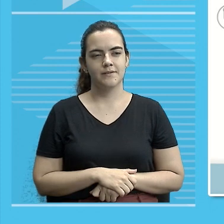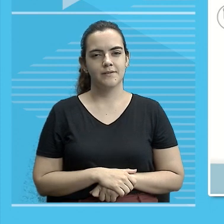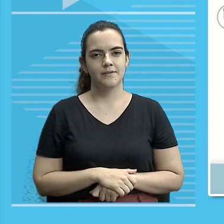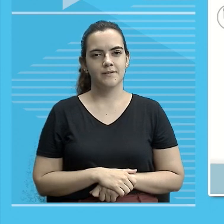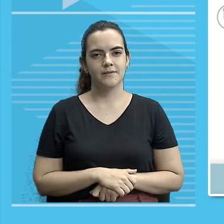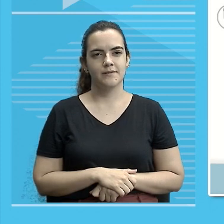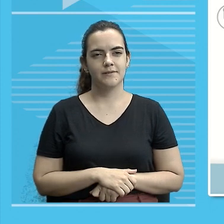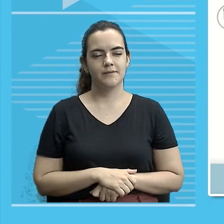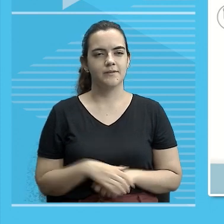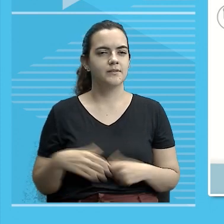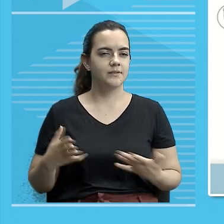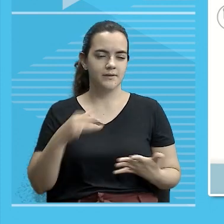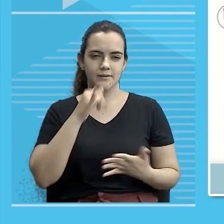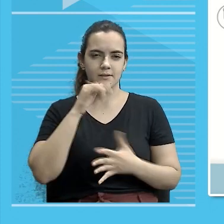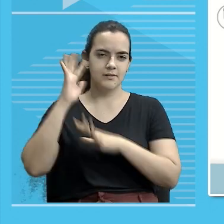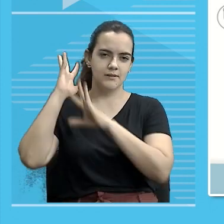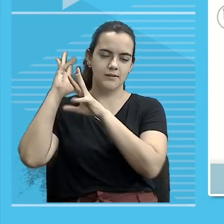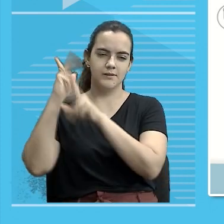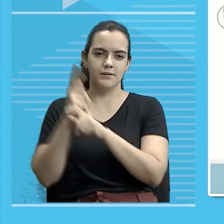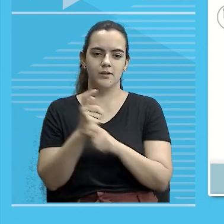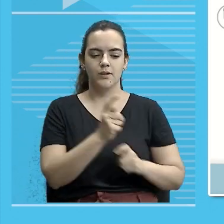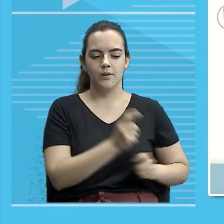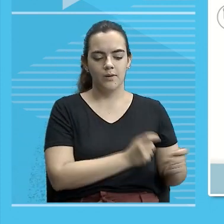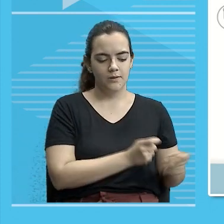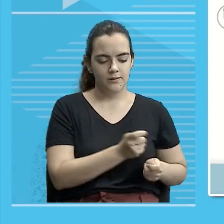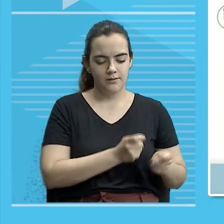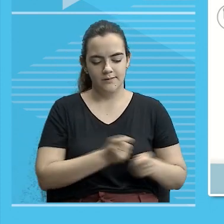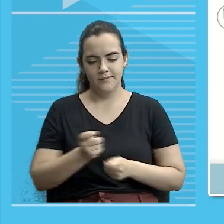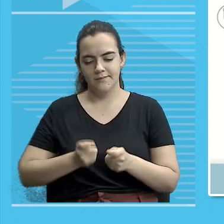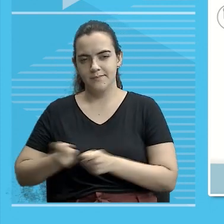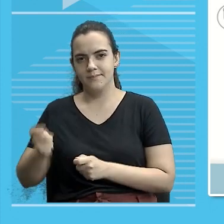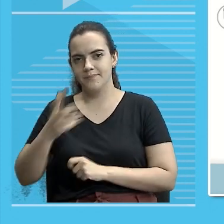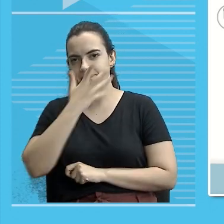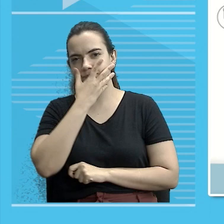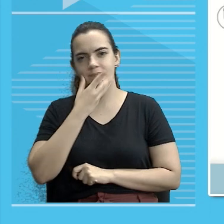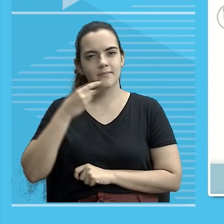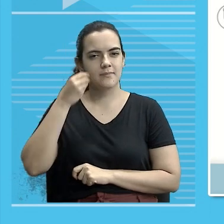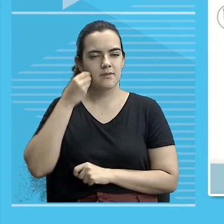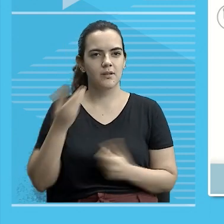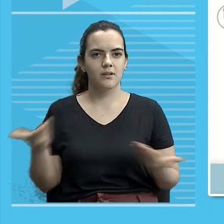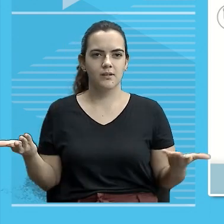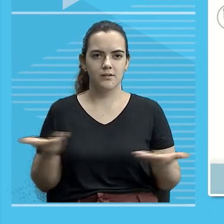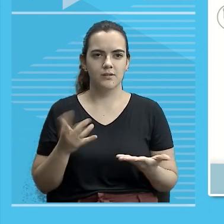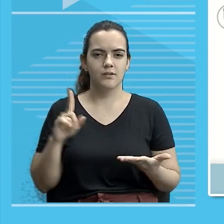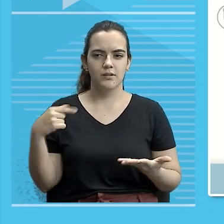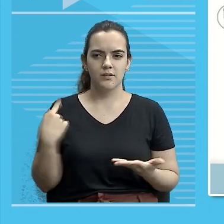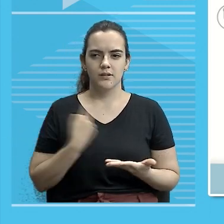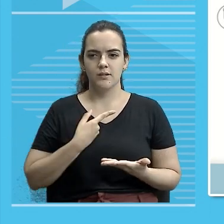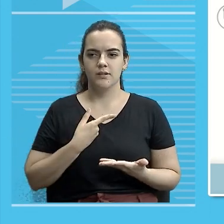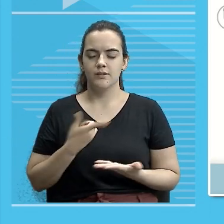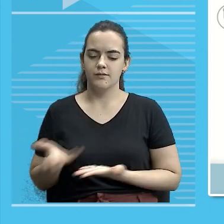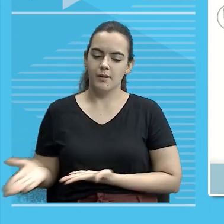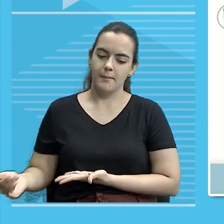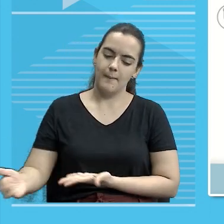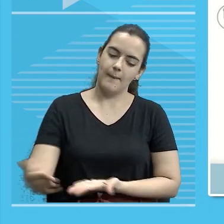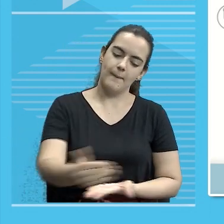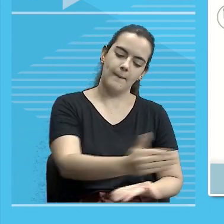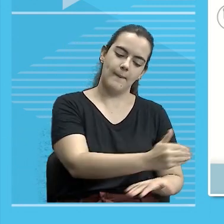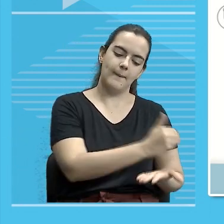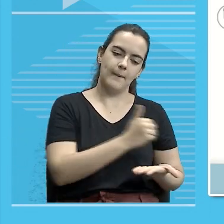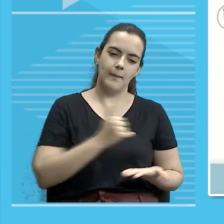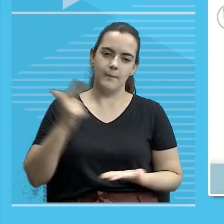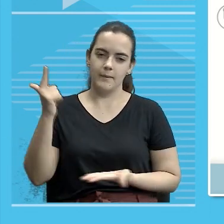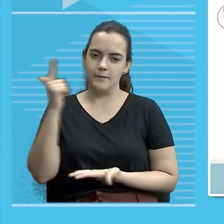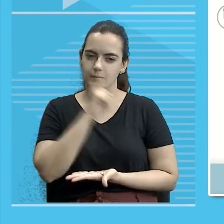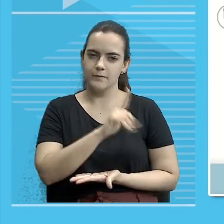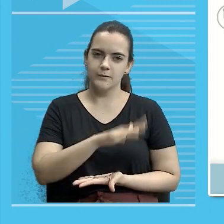sobre gestão de qualidade e agora a gente vai fazer um apanhado geral da gestão da